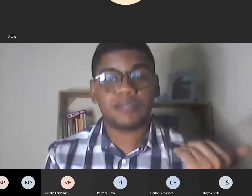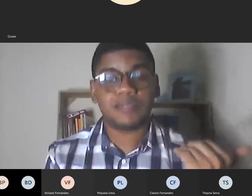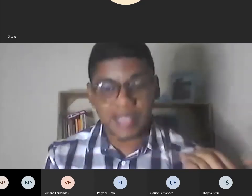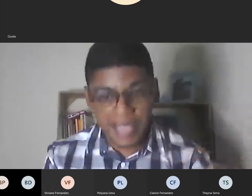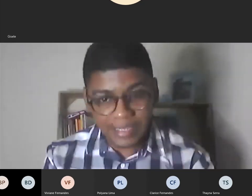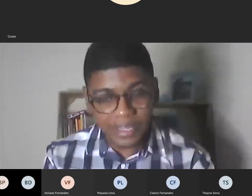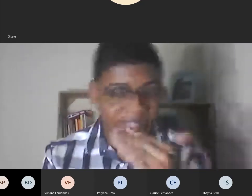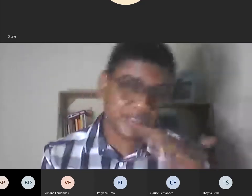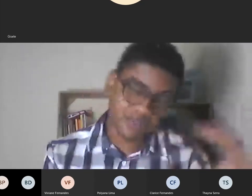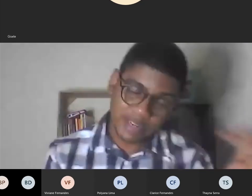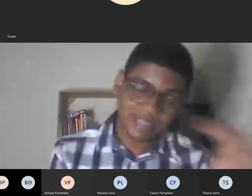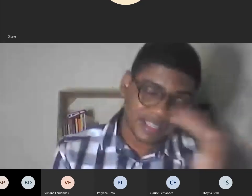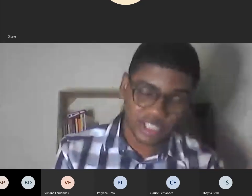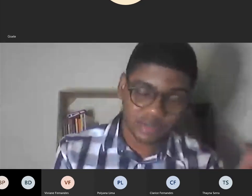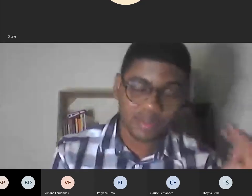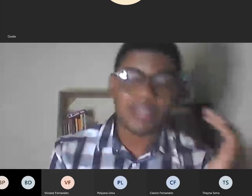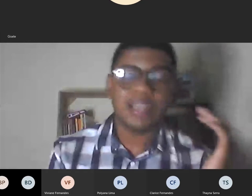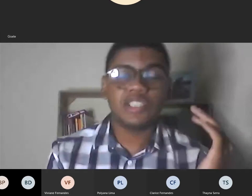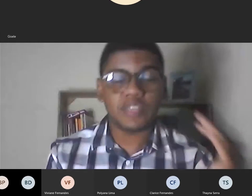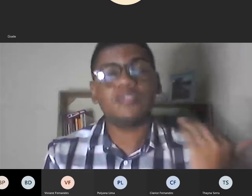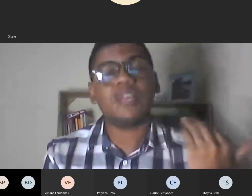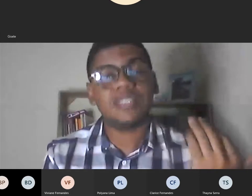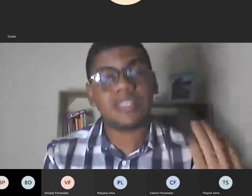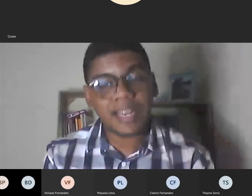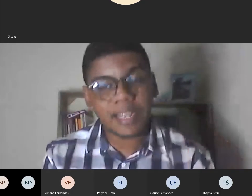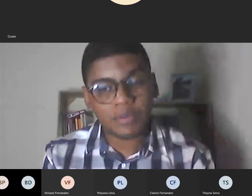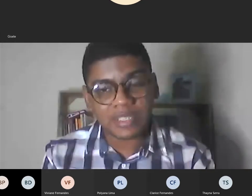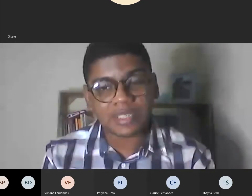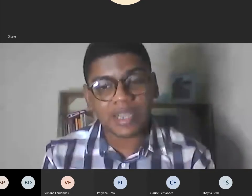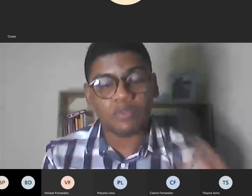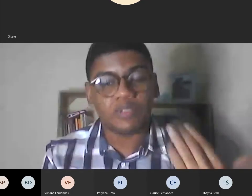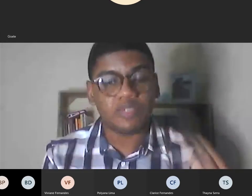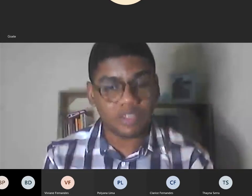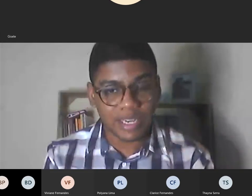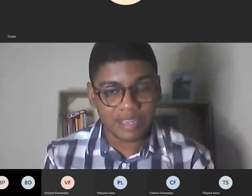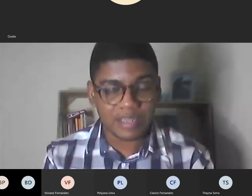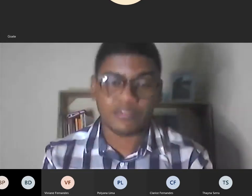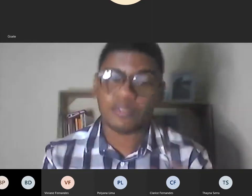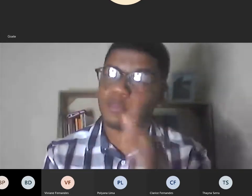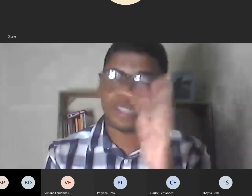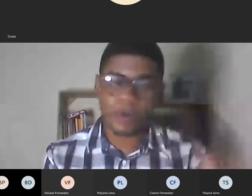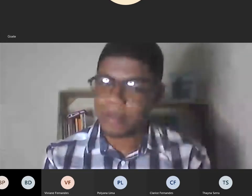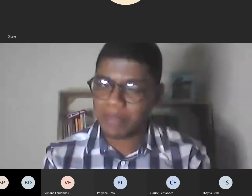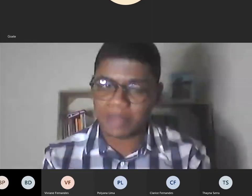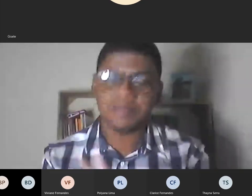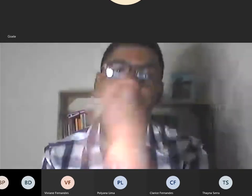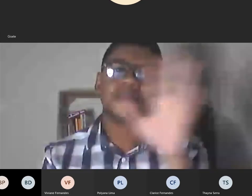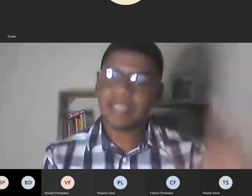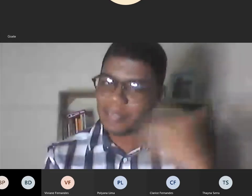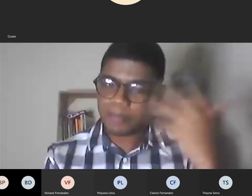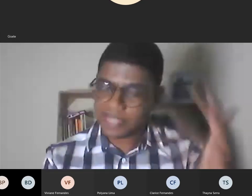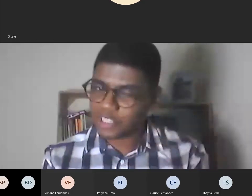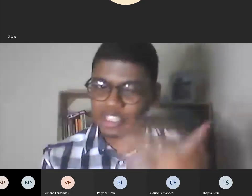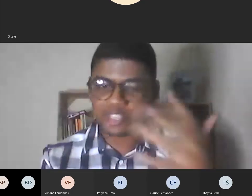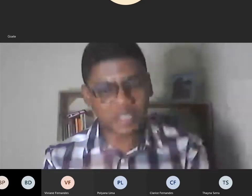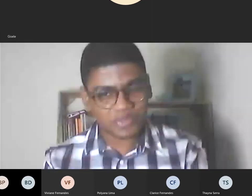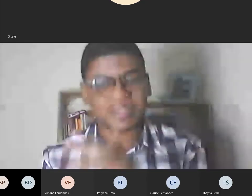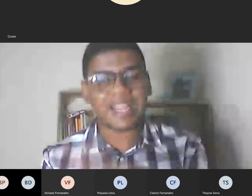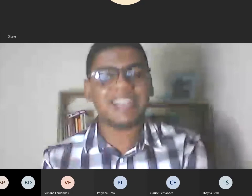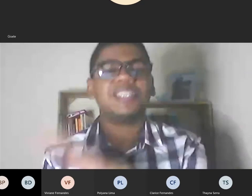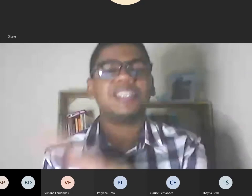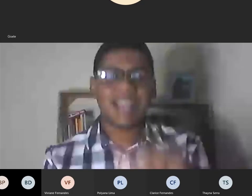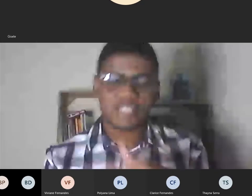com vocês nesse sentido, de vocês visualizarem alguns vídeos em Libras. Vou projetar só o primeiro, e aí depois, se a gente